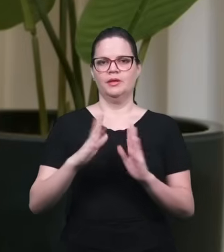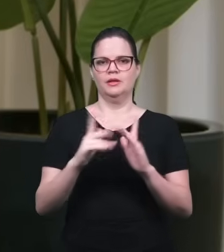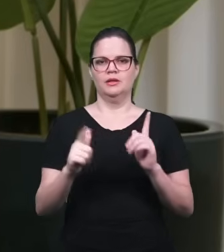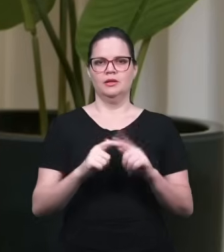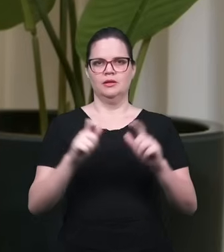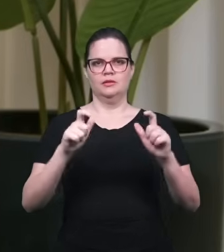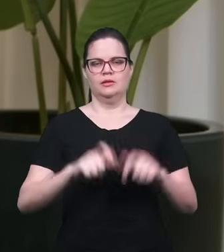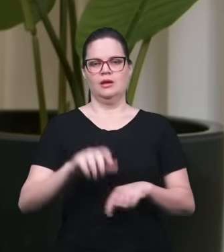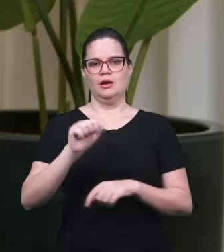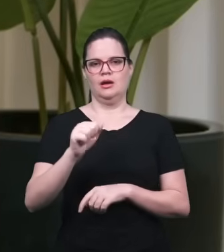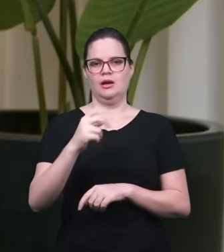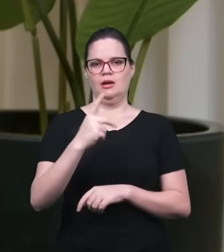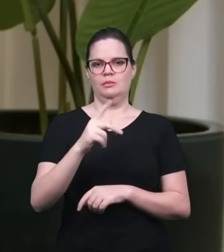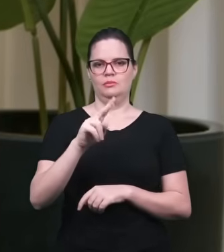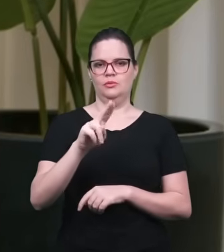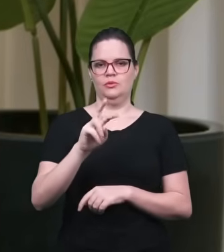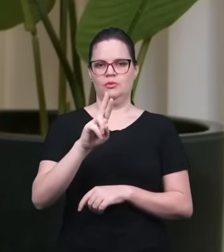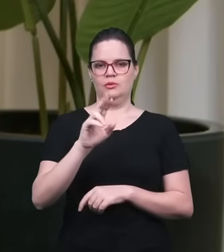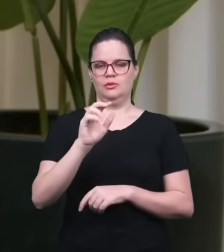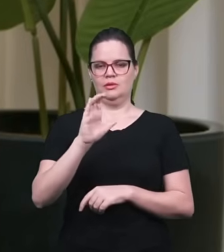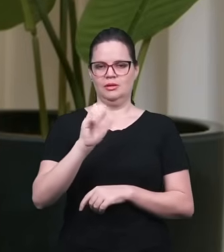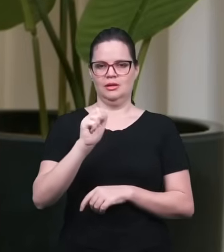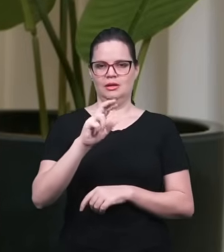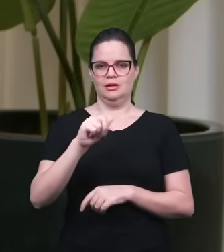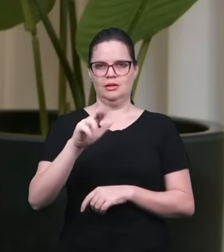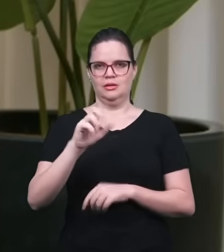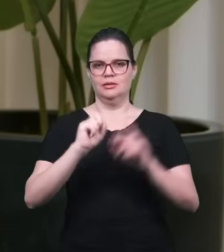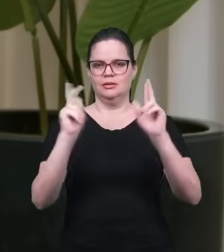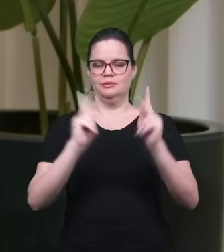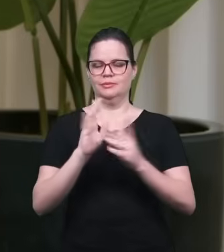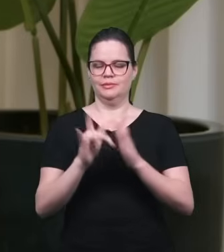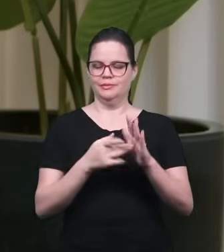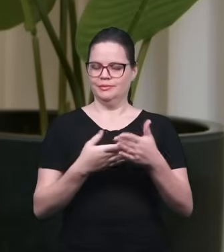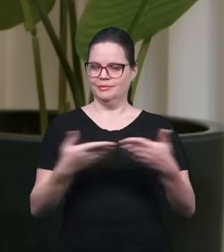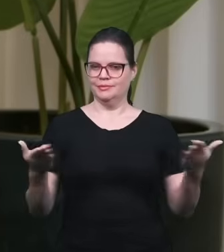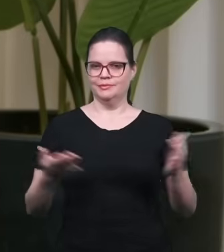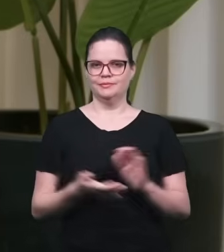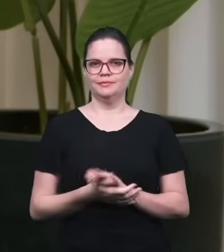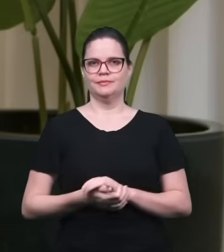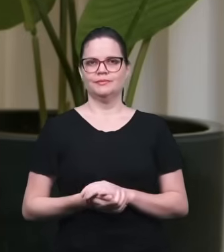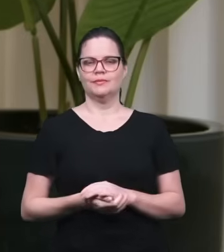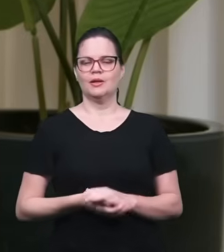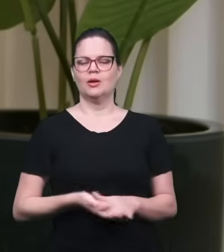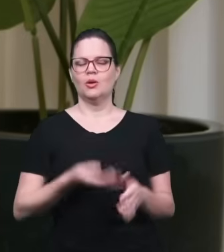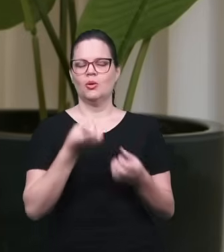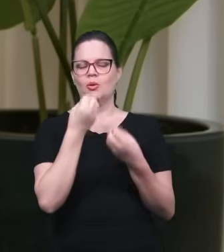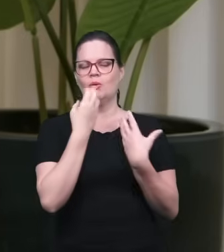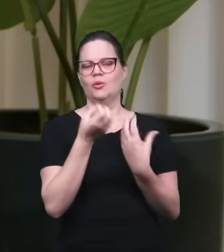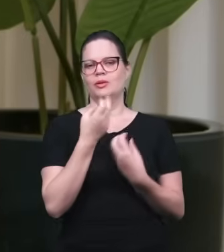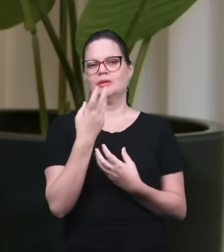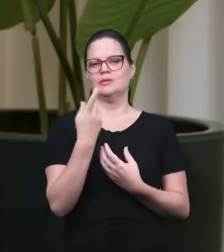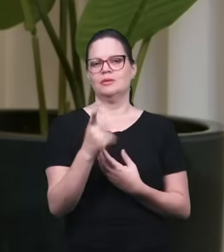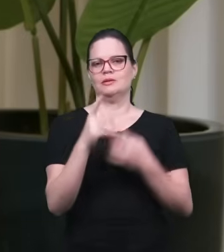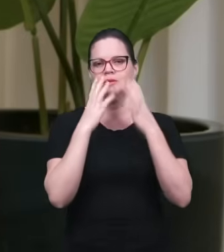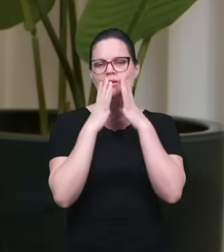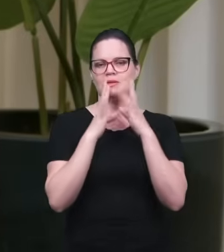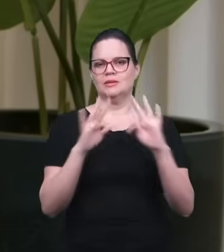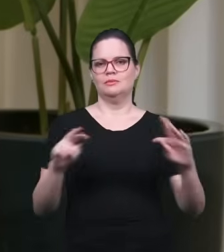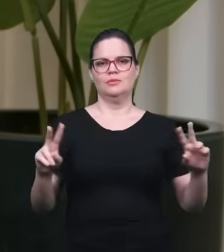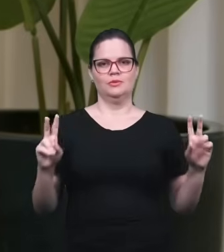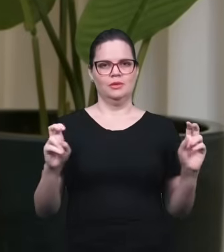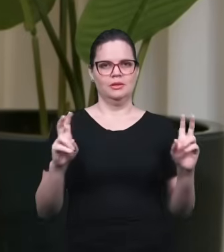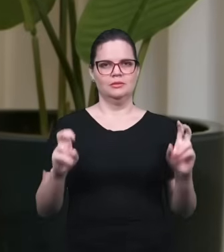cidade de Apucarana. A paz do Senhor, Vivian. Traz para nós o seu depoimento acerca deste